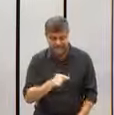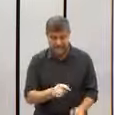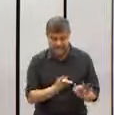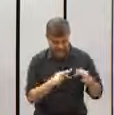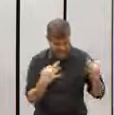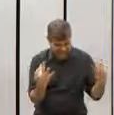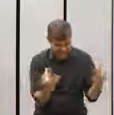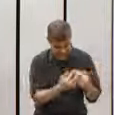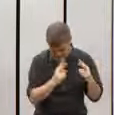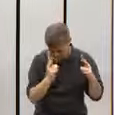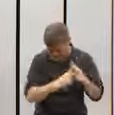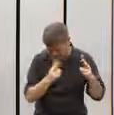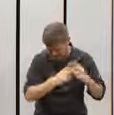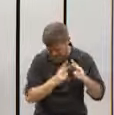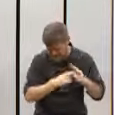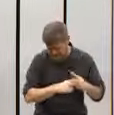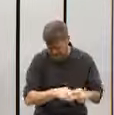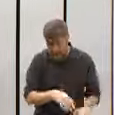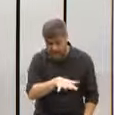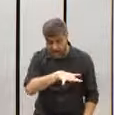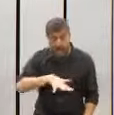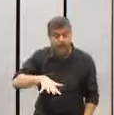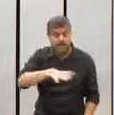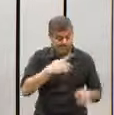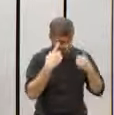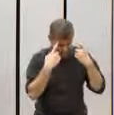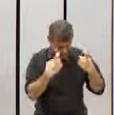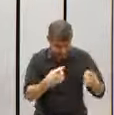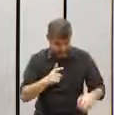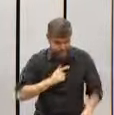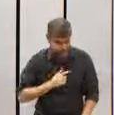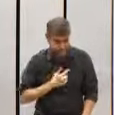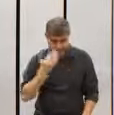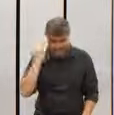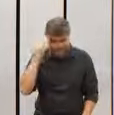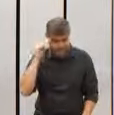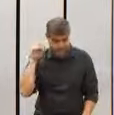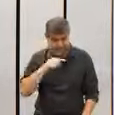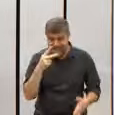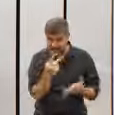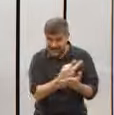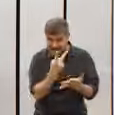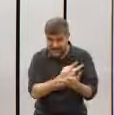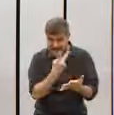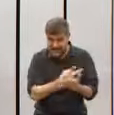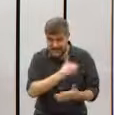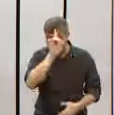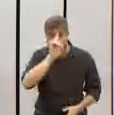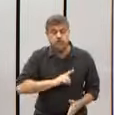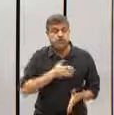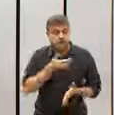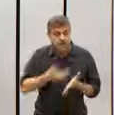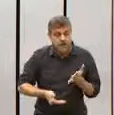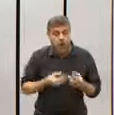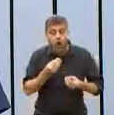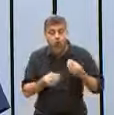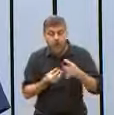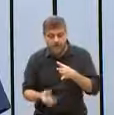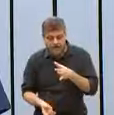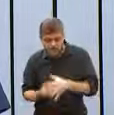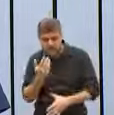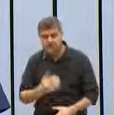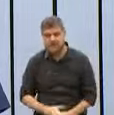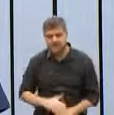naquela família, às vezes, ou no território onde ela vive, que ela não entende que aquilo é uma violação de direitos. Como que é feito